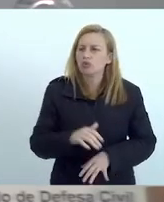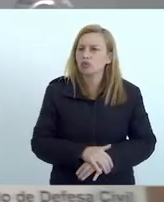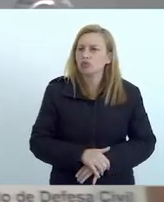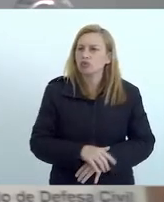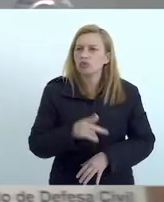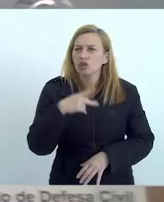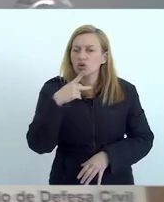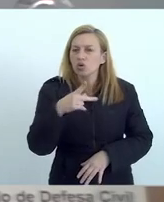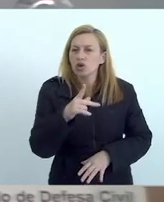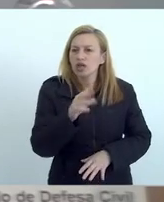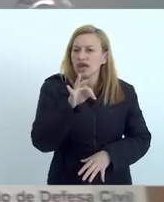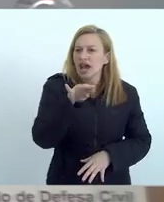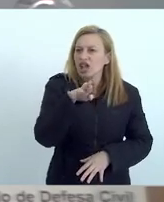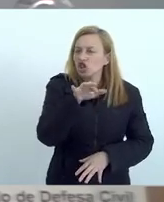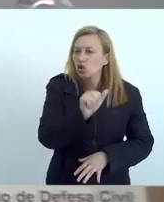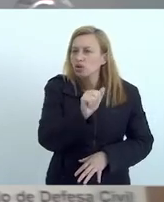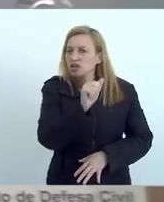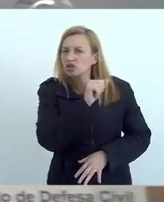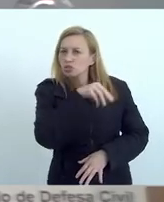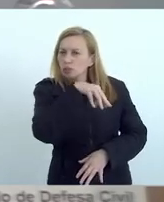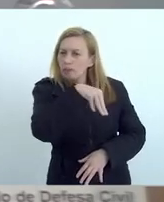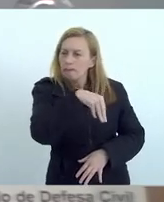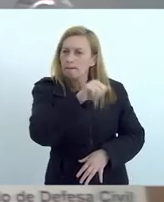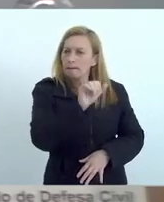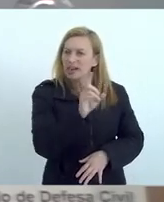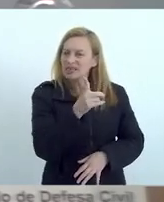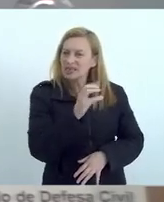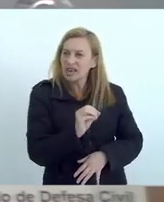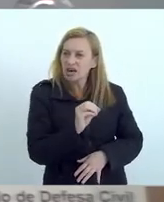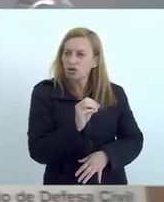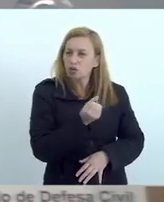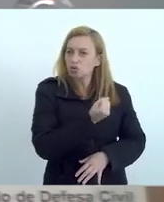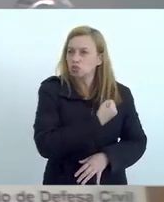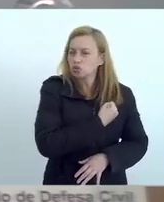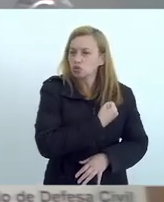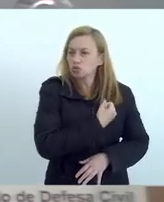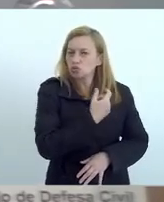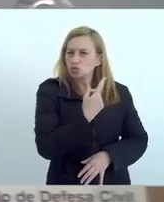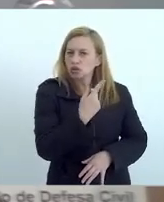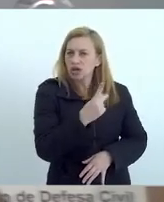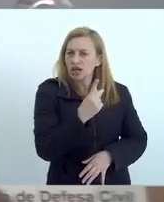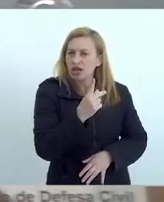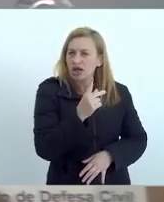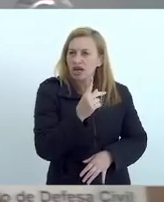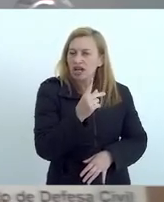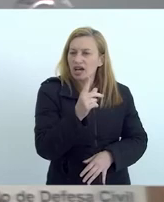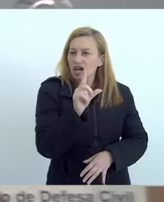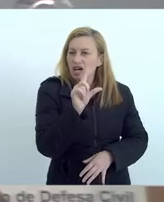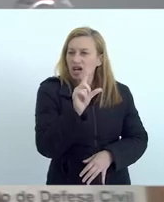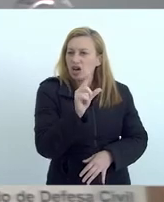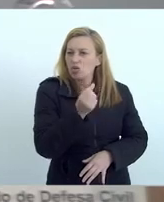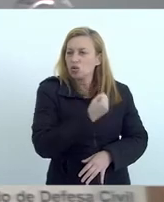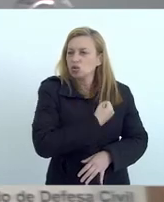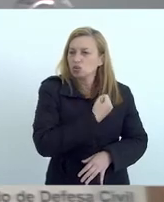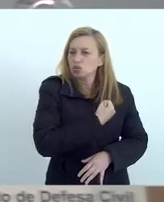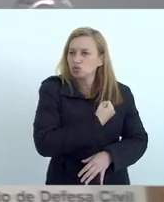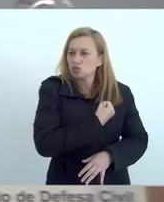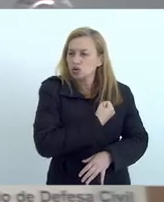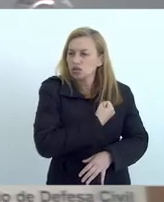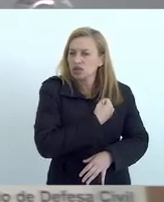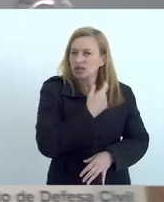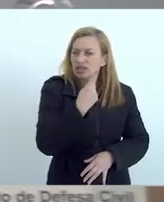que a nota do Marcelo era inferior aos demais candidatos